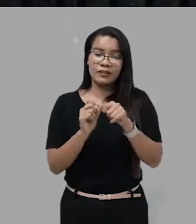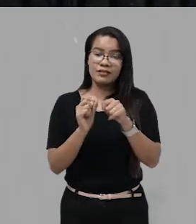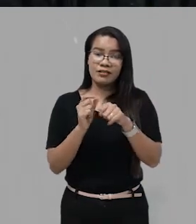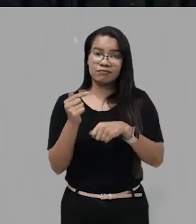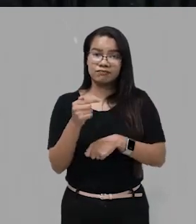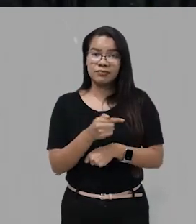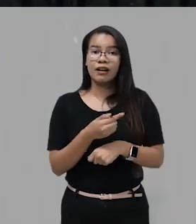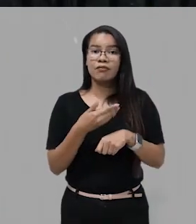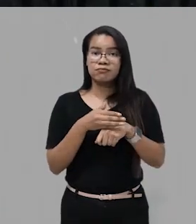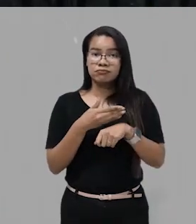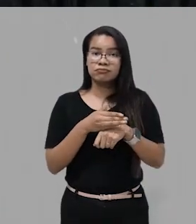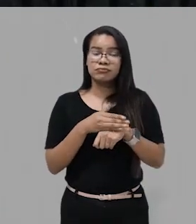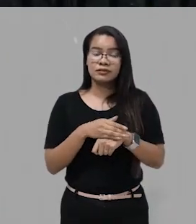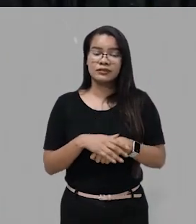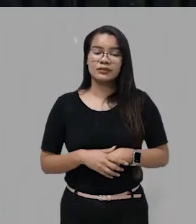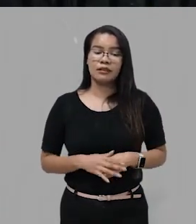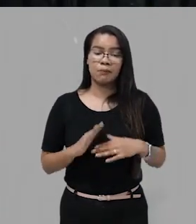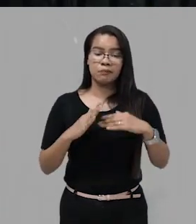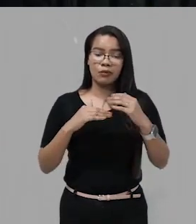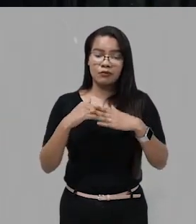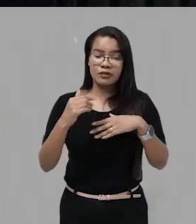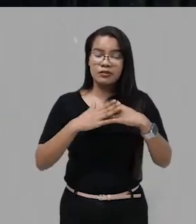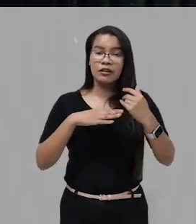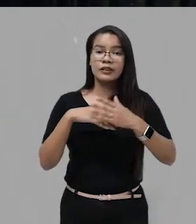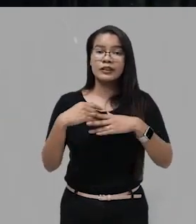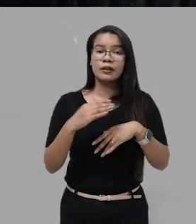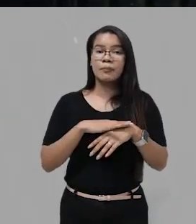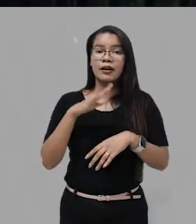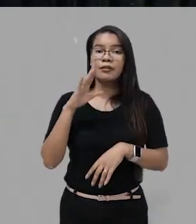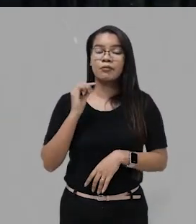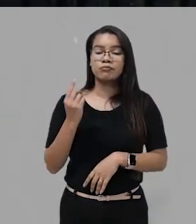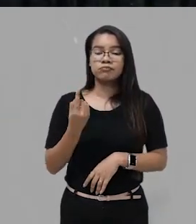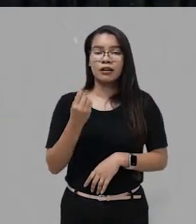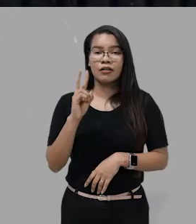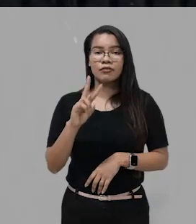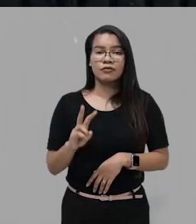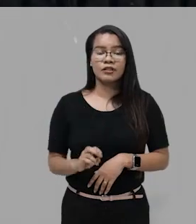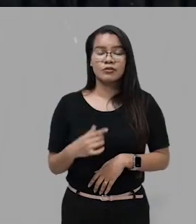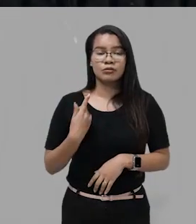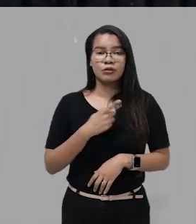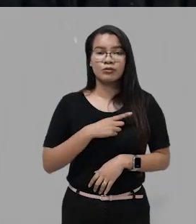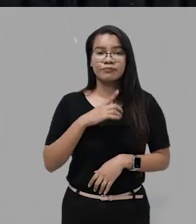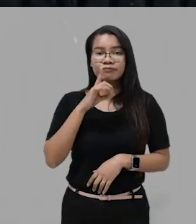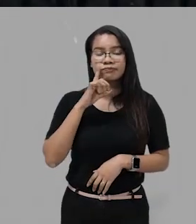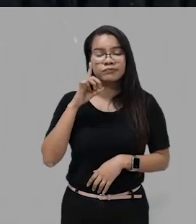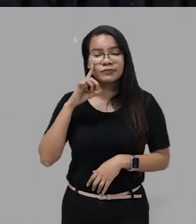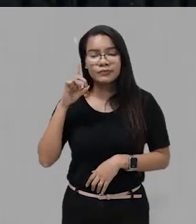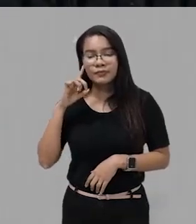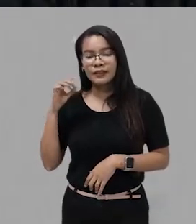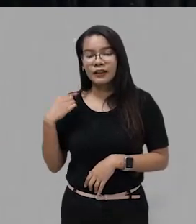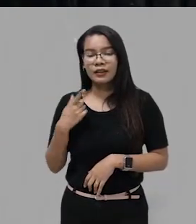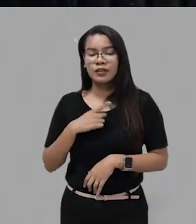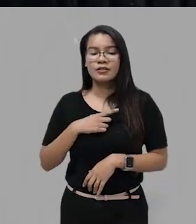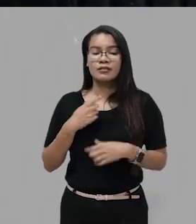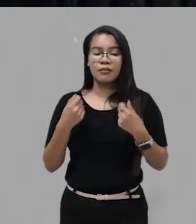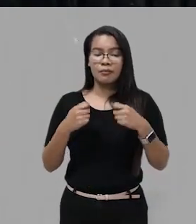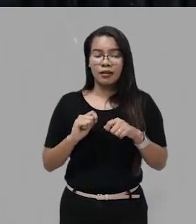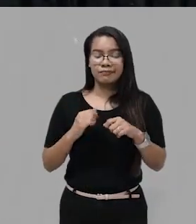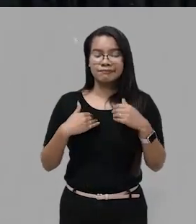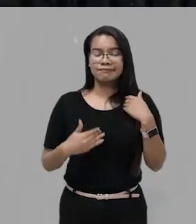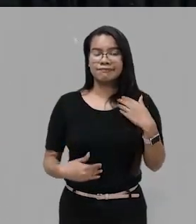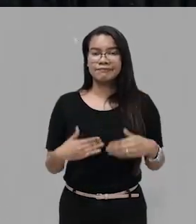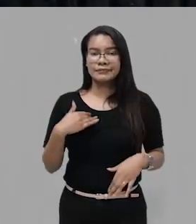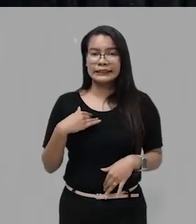essa profissão. Trago mais uma vez para o nosso dia a dia. As capacidades